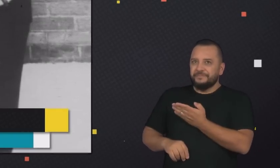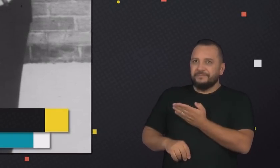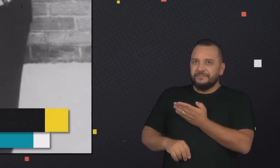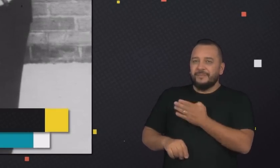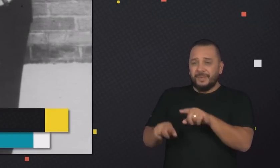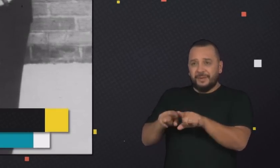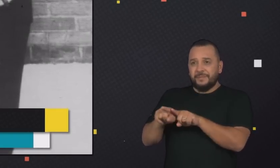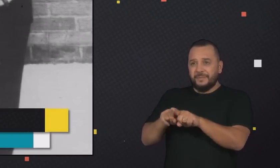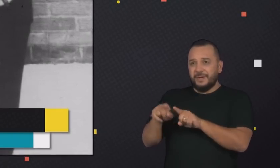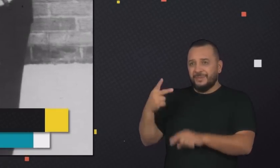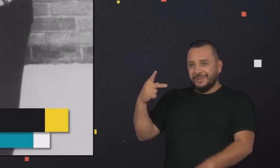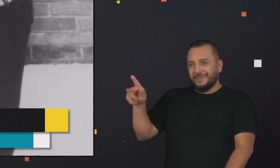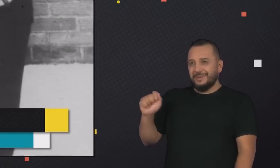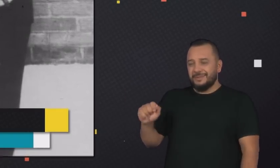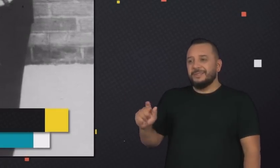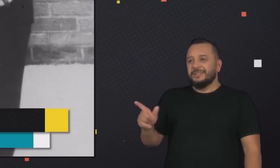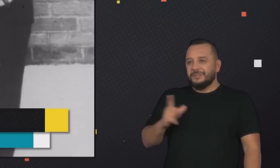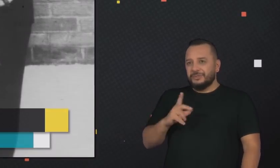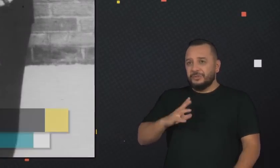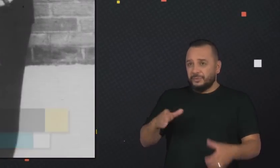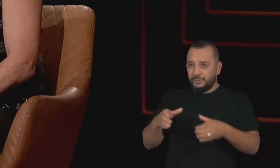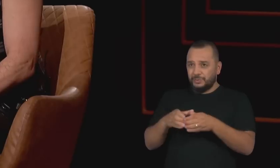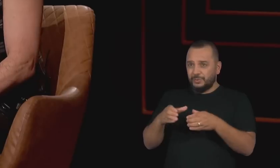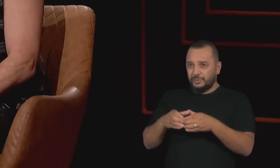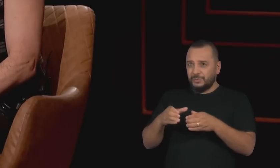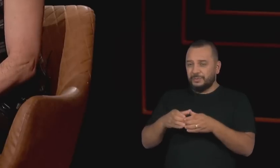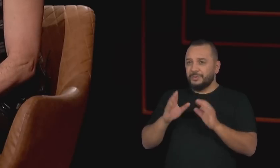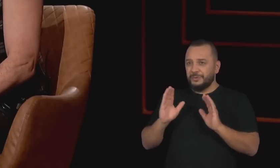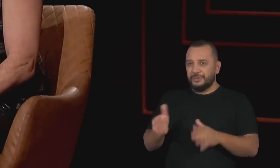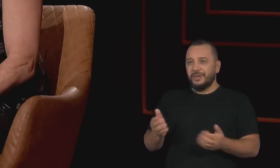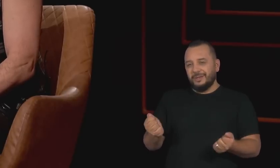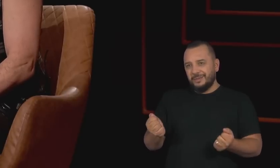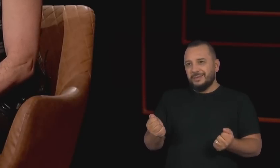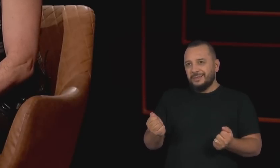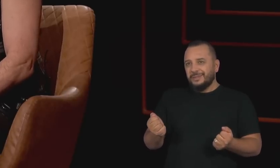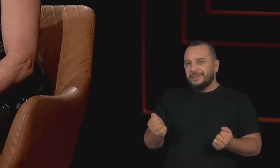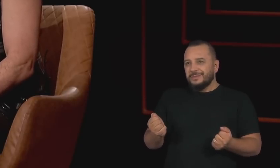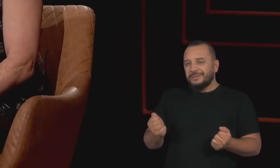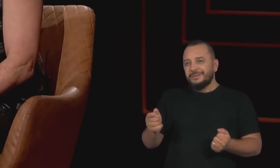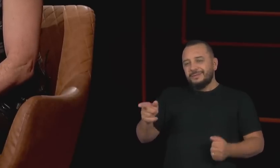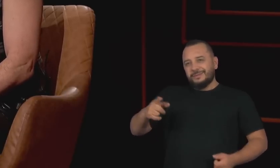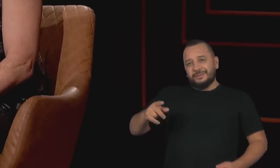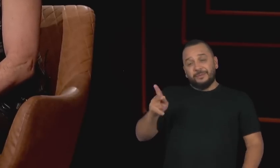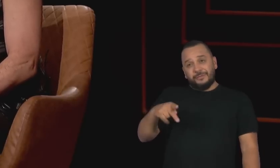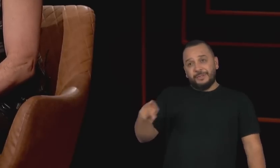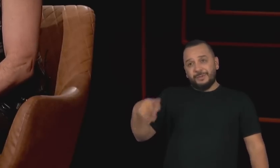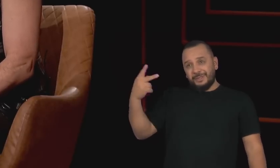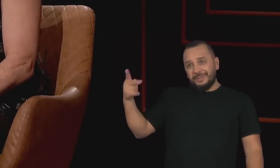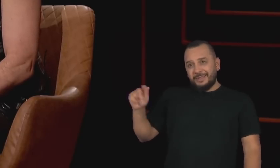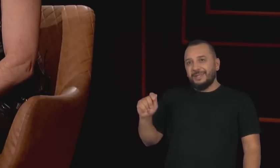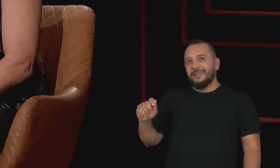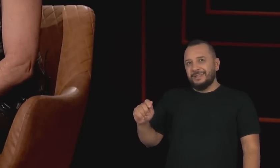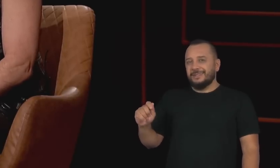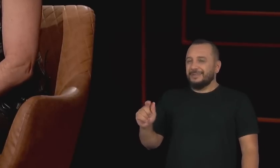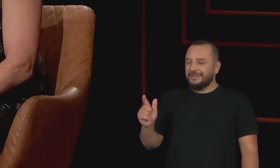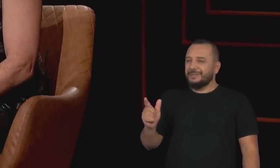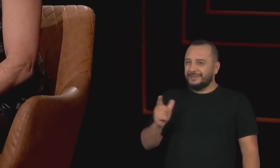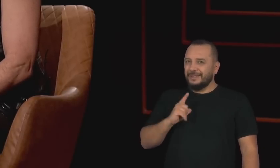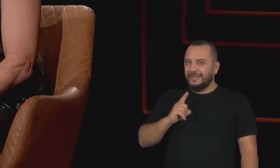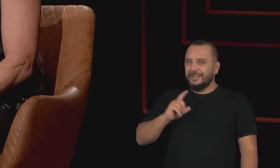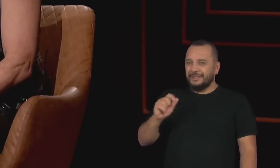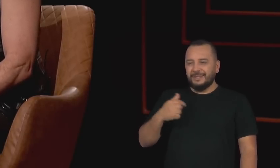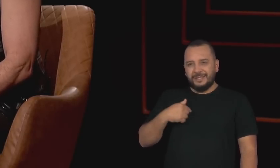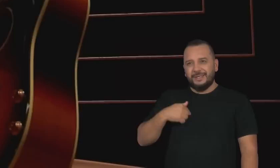dele já tinham banda, então o professor dele já escutava Jimi Hendrix,